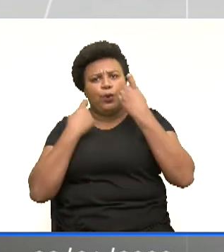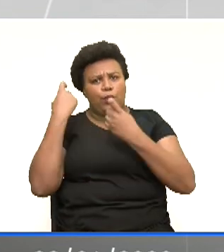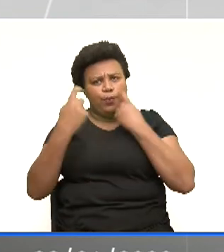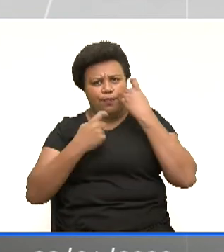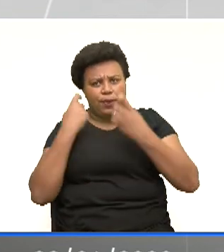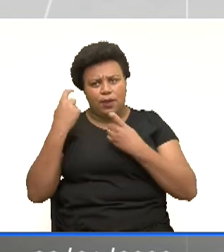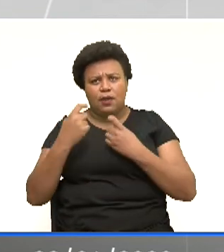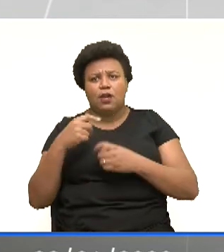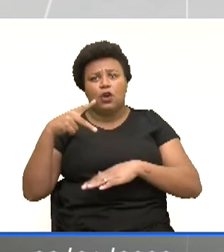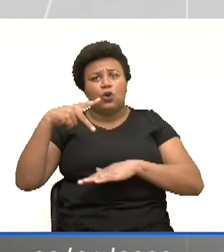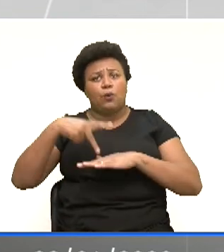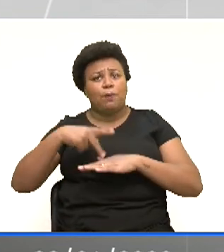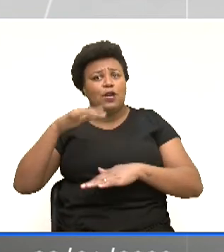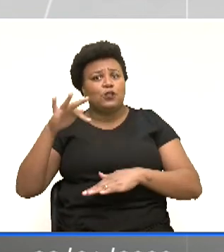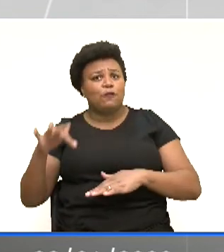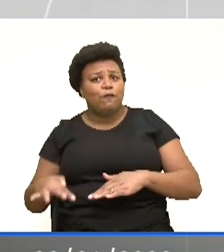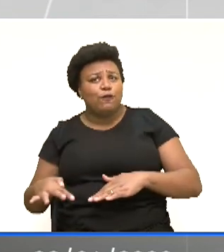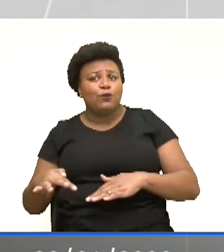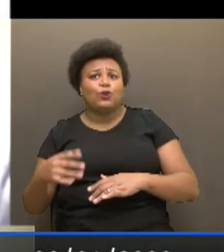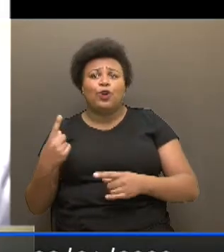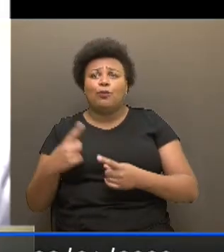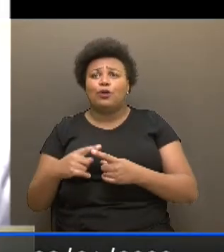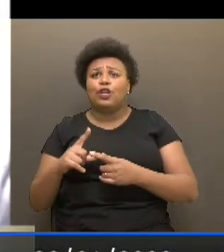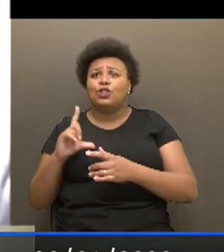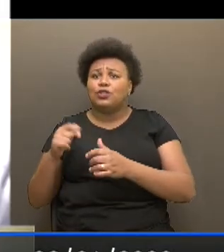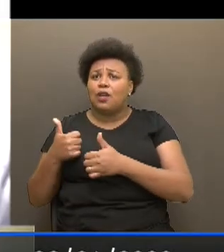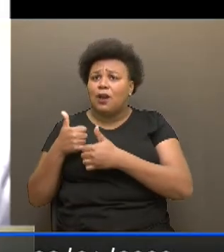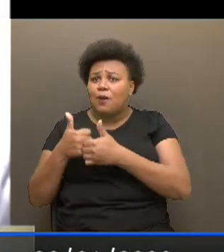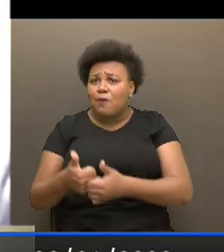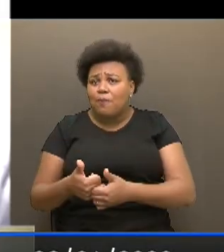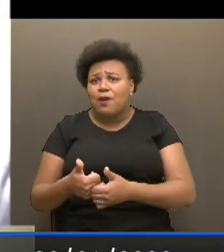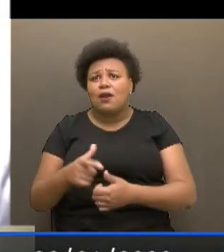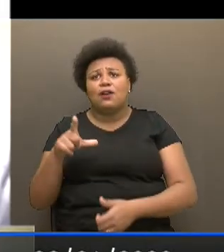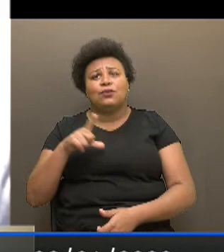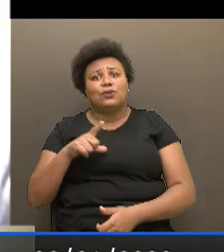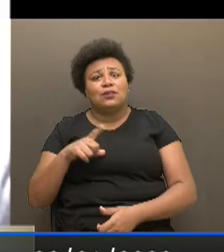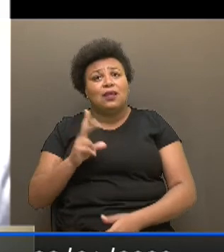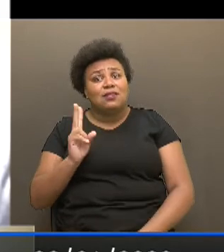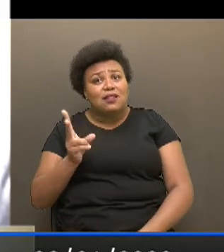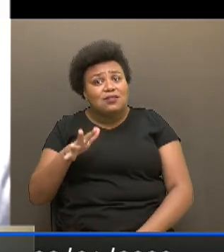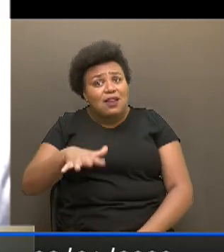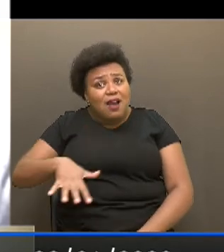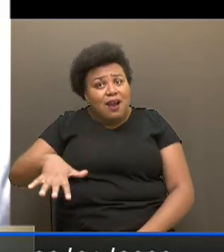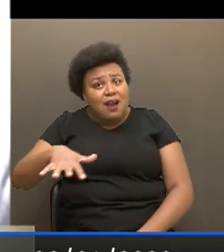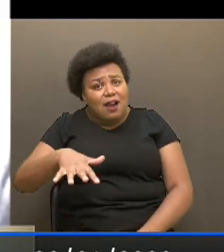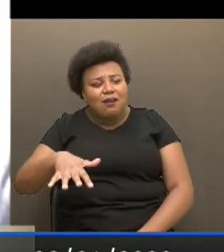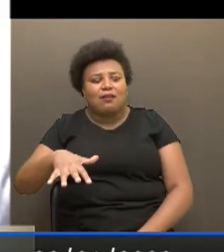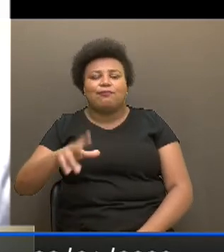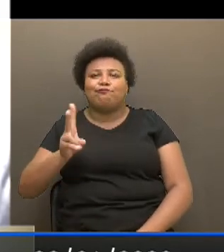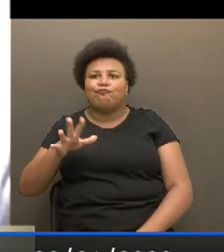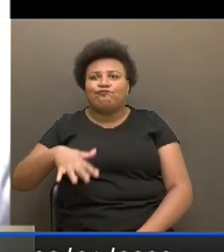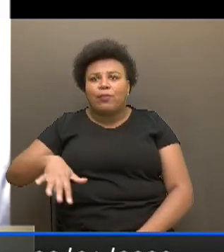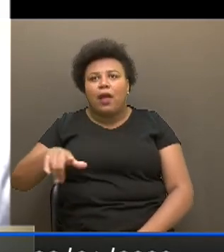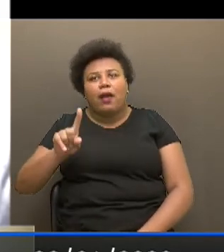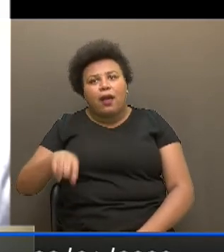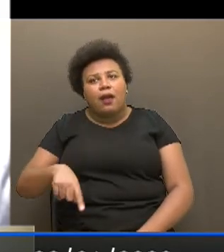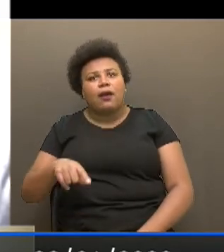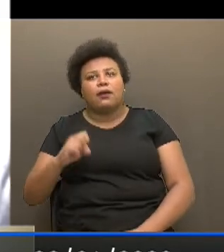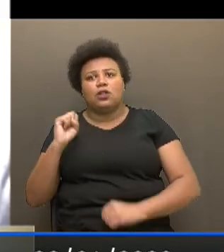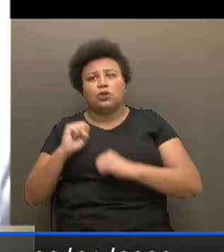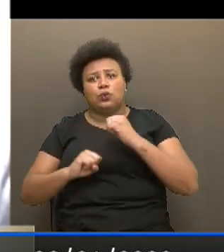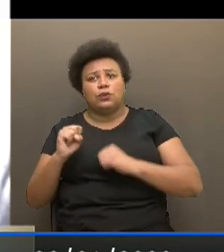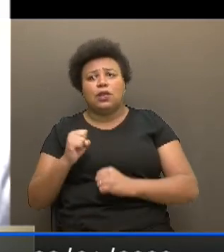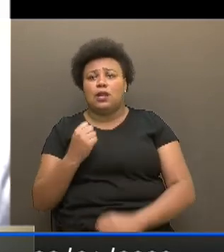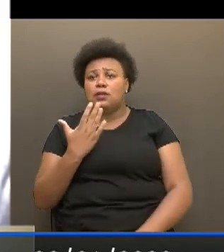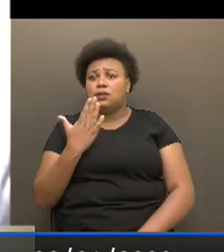com a situação de Passo Fundo, o que a gente tem acompanhado, da gente ter nesse setor, justamente nesse setor, que é o setor que industrializa